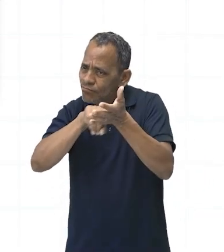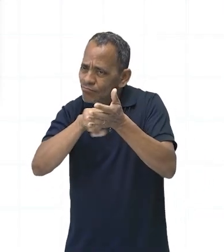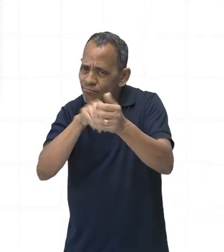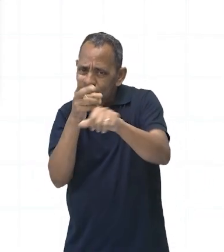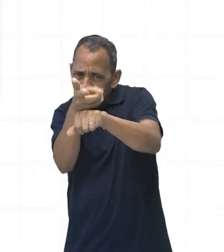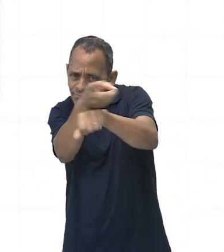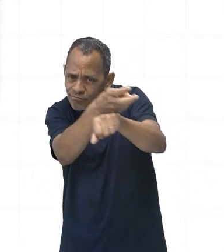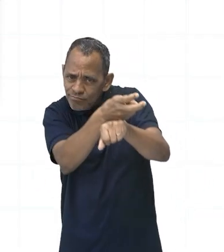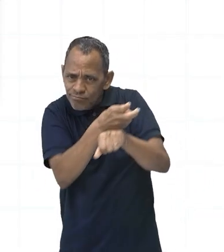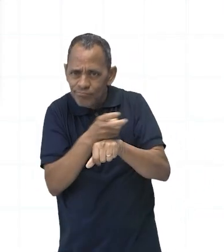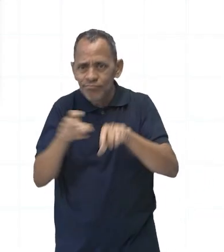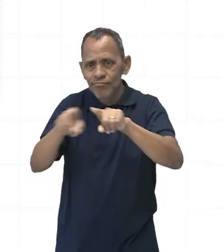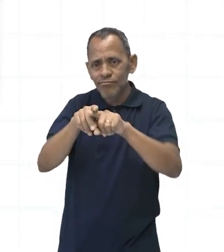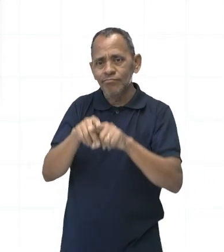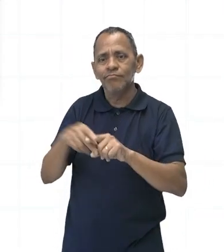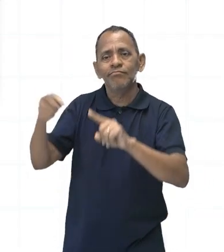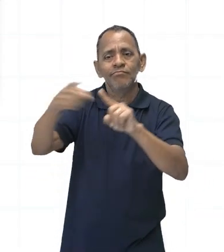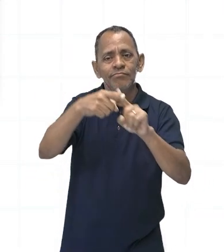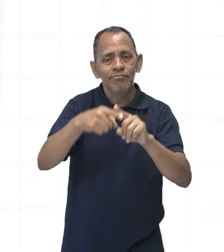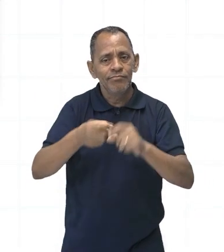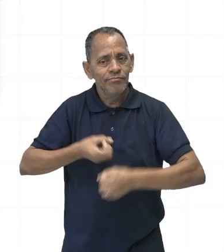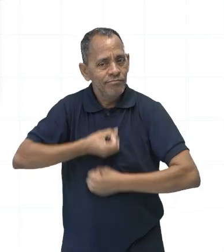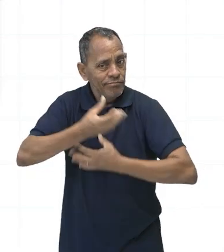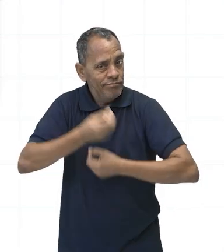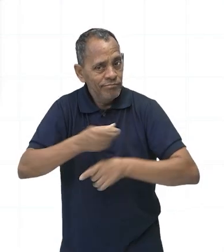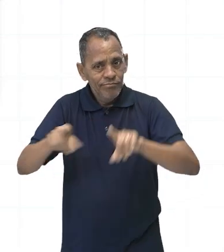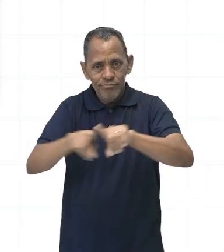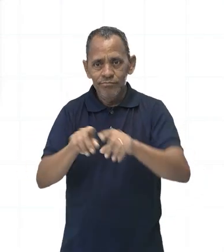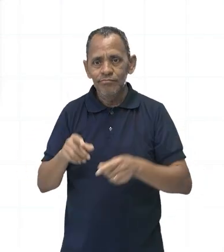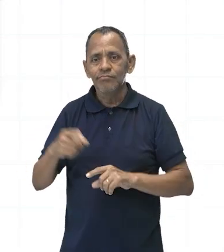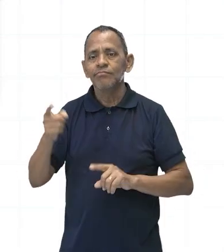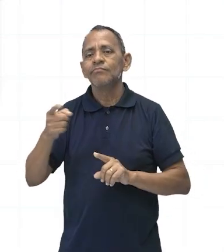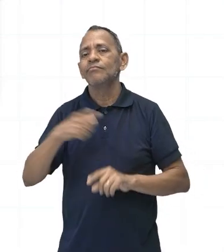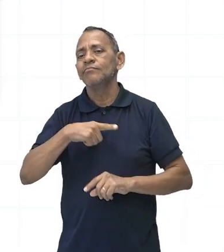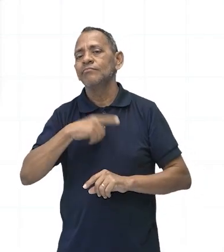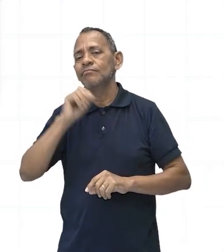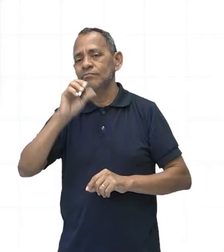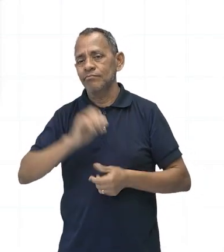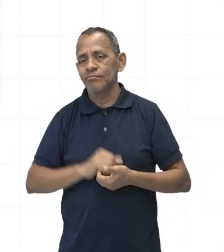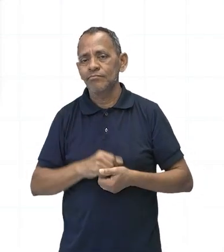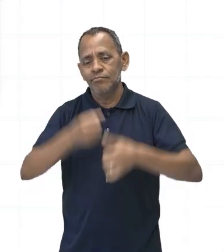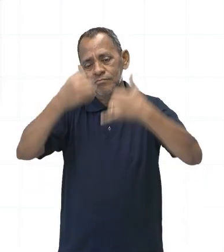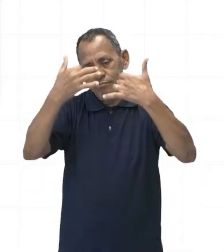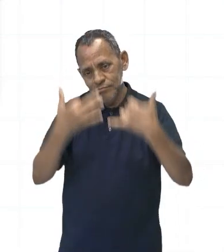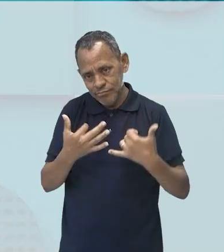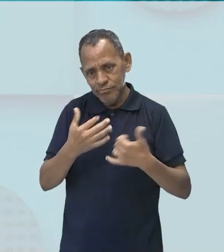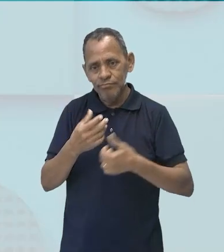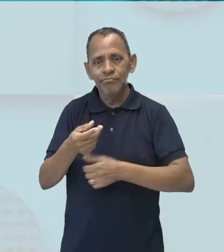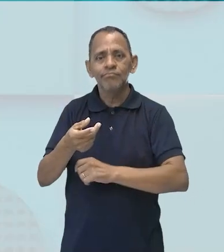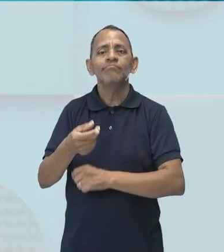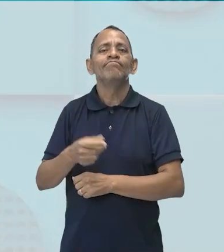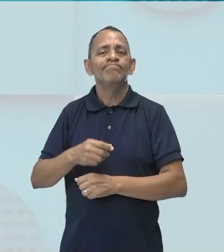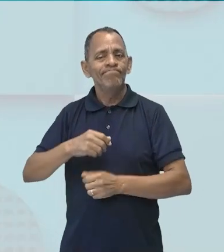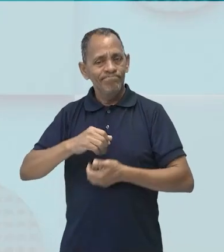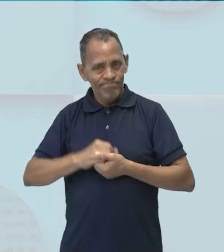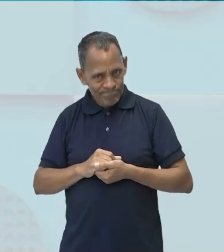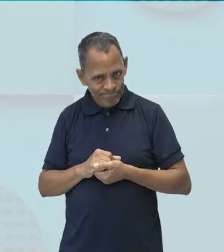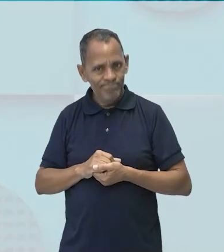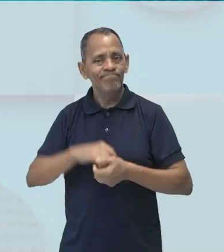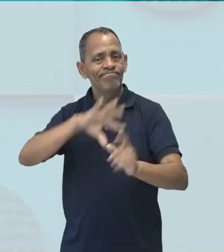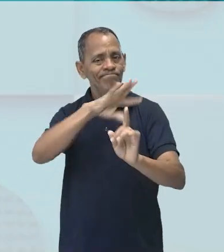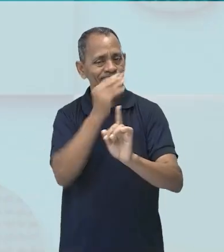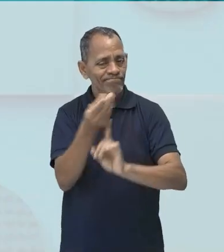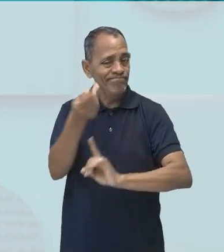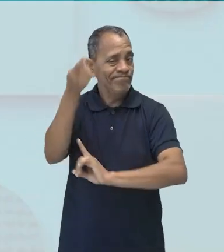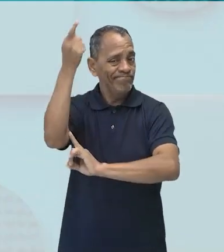de expressão. Então, o que nós temos aí? Nós falamos dessas vanguardas, principalmente do